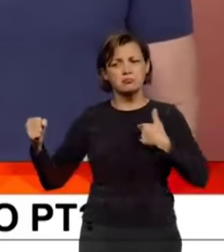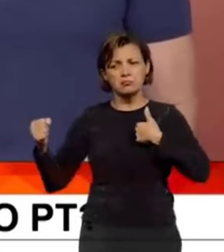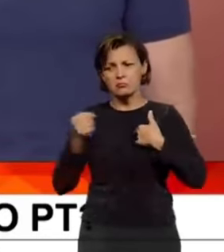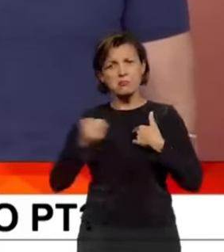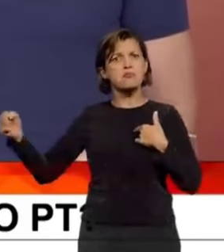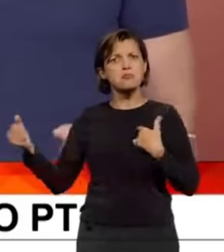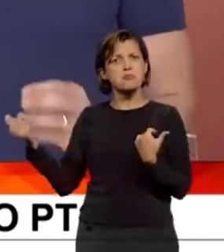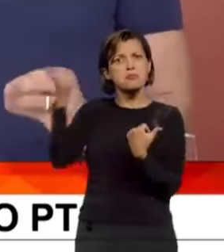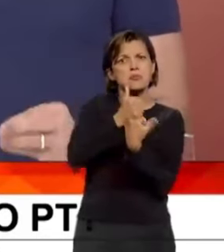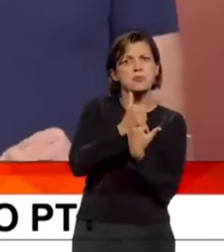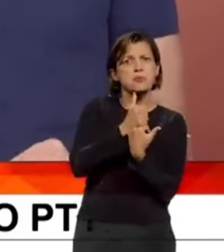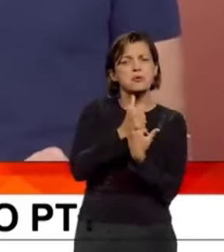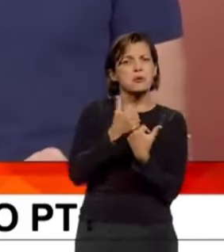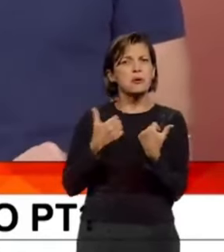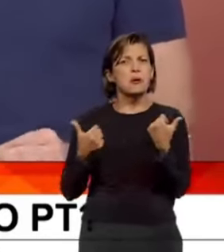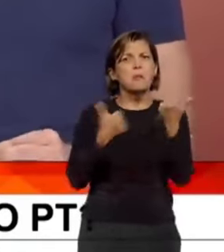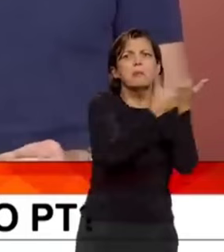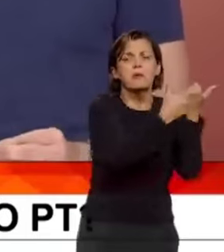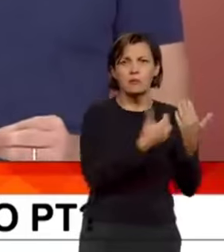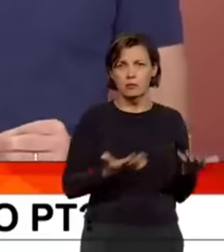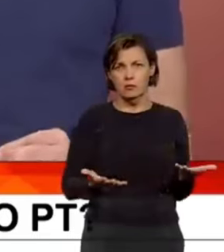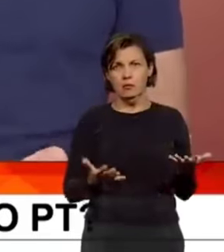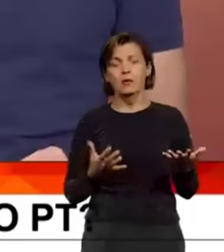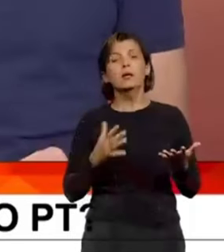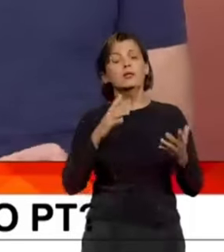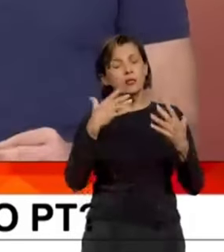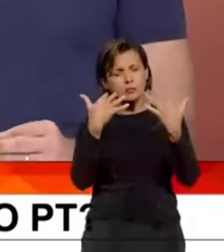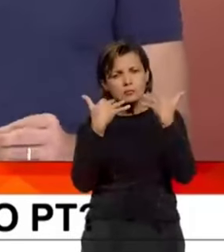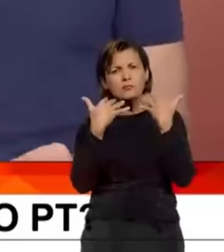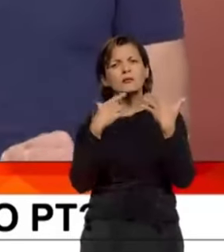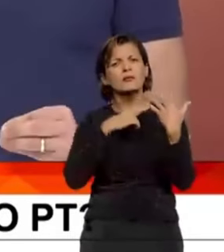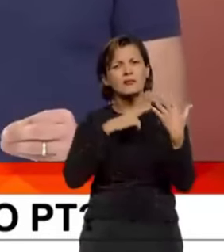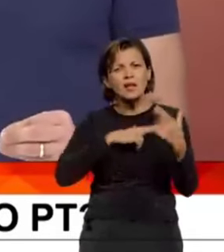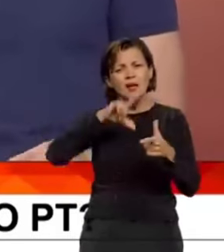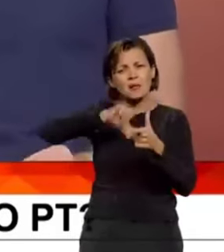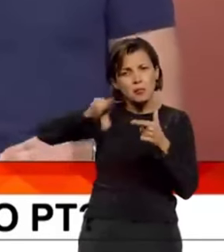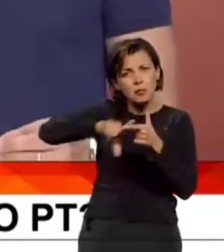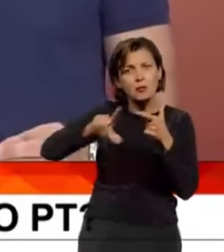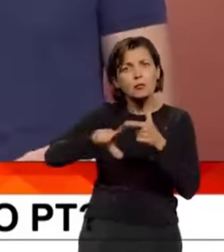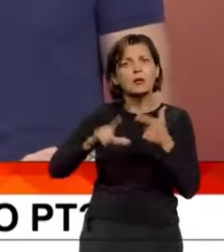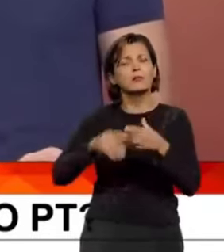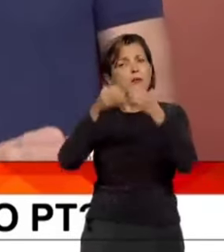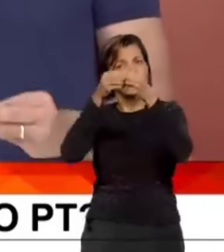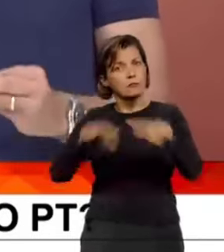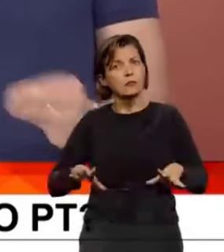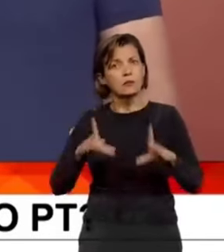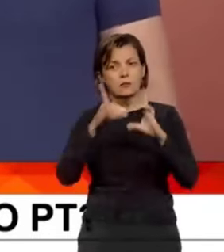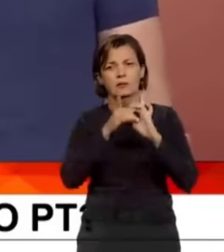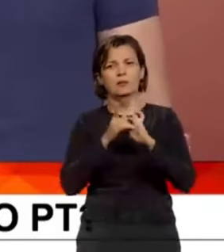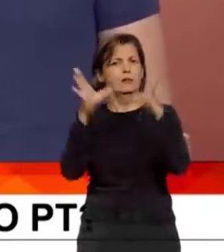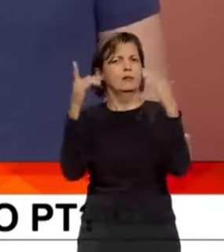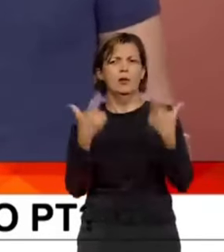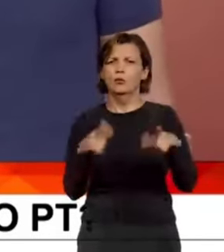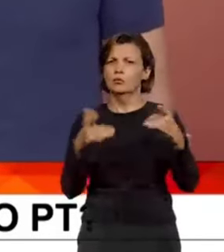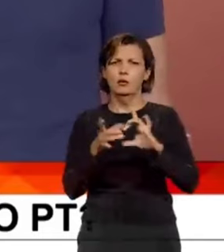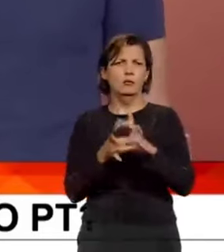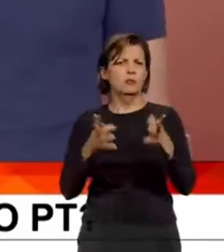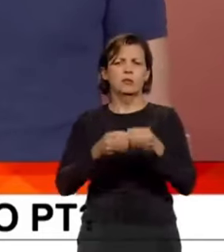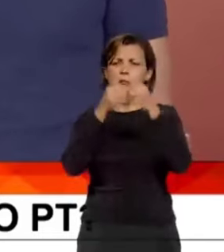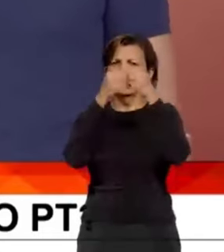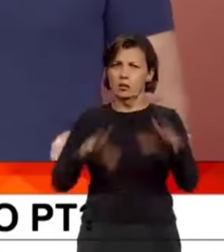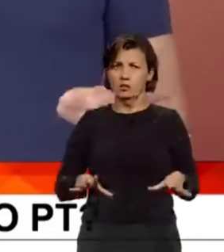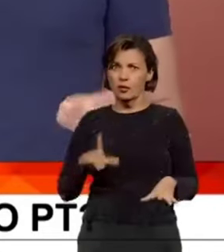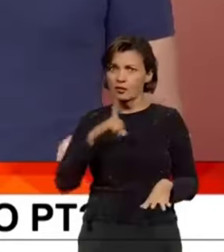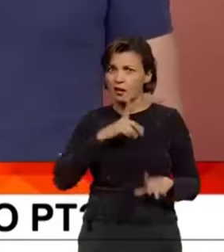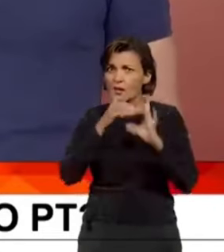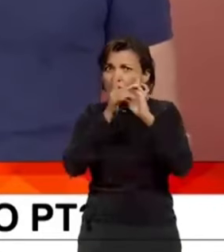e esses partidos a maioria deles tem um problema muito sério eles estão deturpando a democracia não existe esse negócio democracia